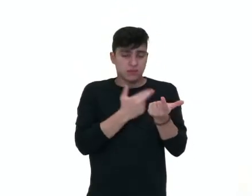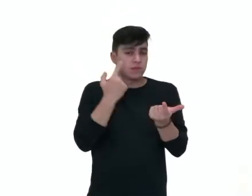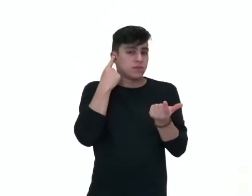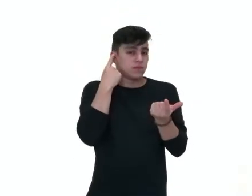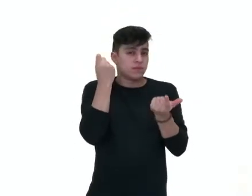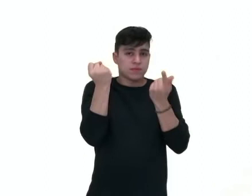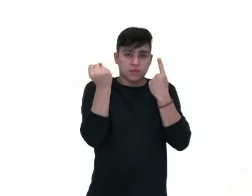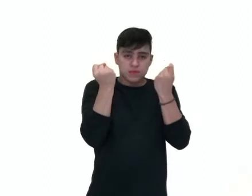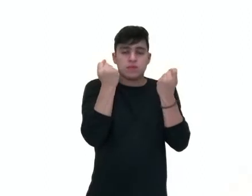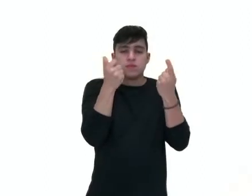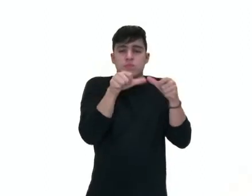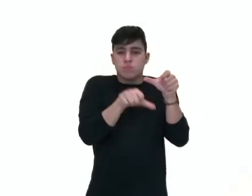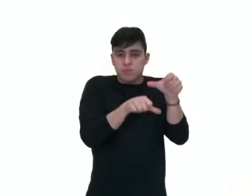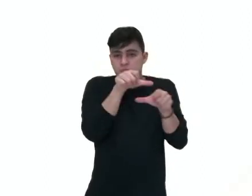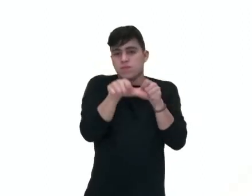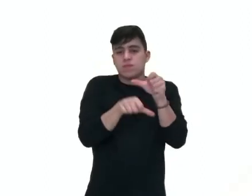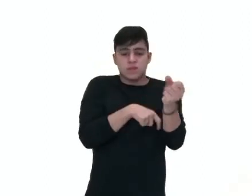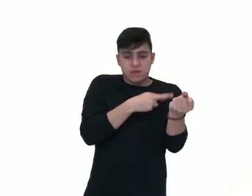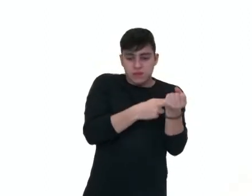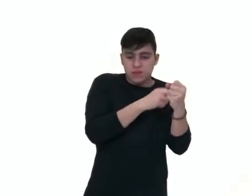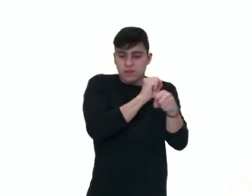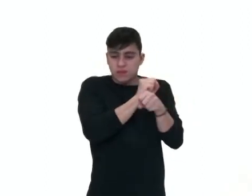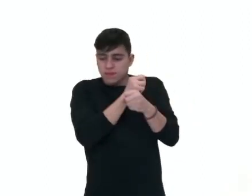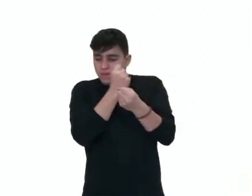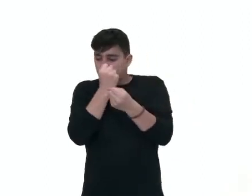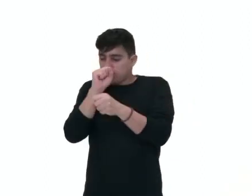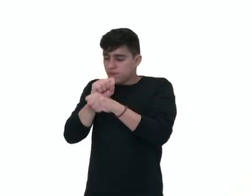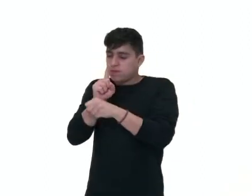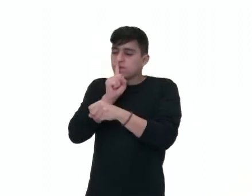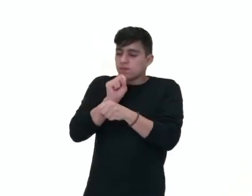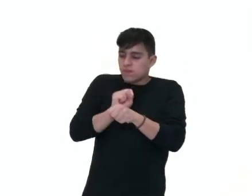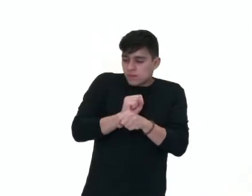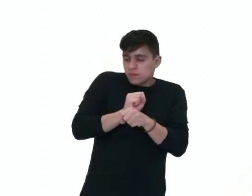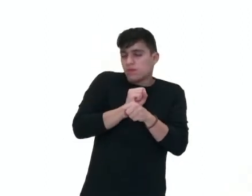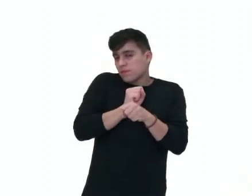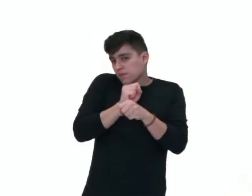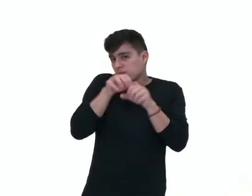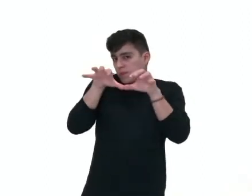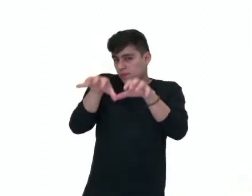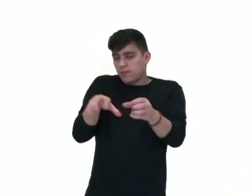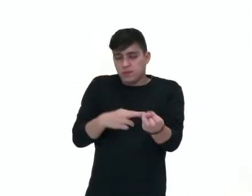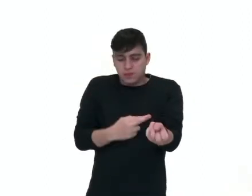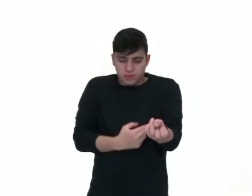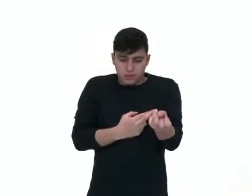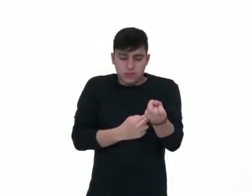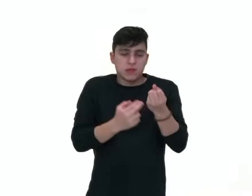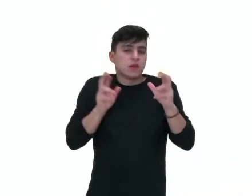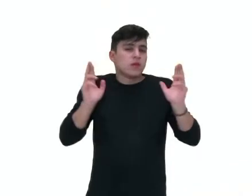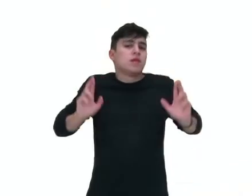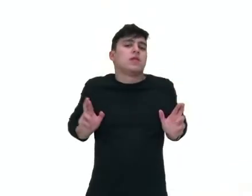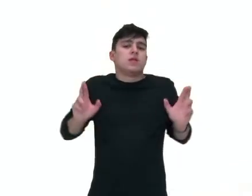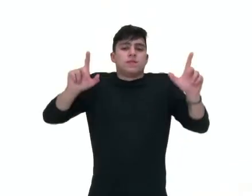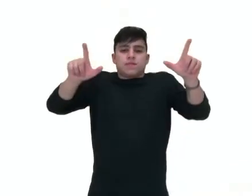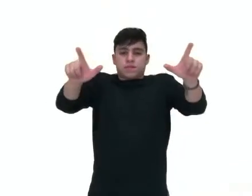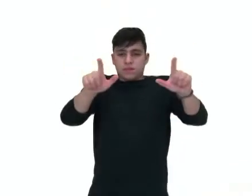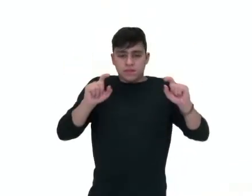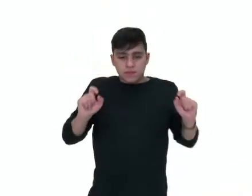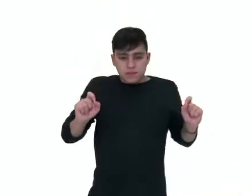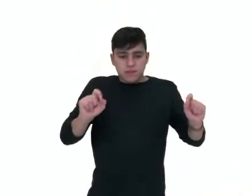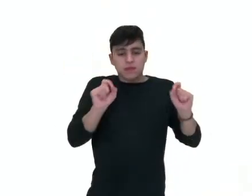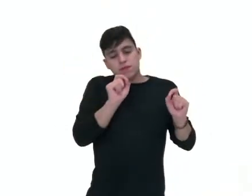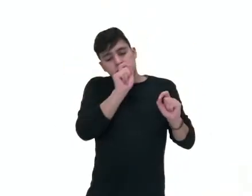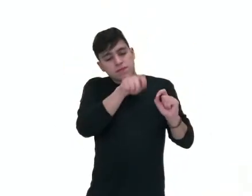de durações diferentes ou ainda a articulação do som e silêncio. Né? Então essa é a diferença